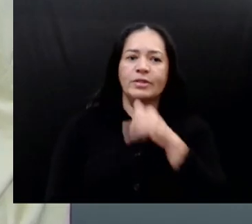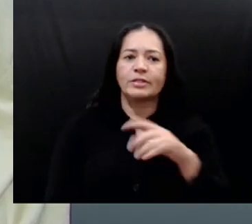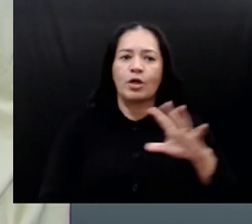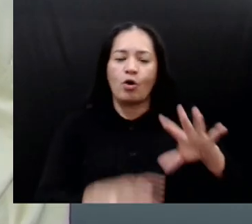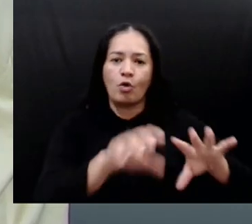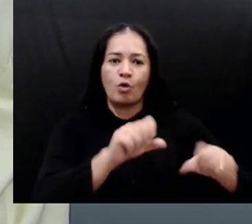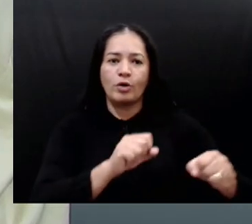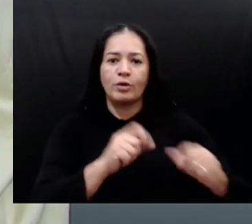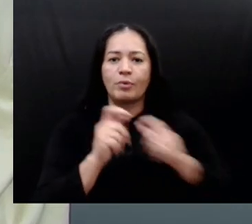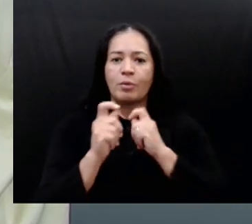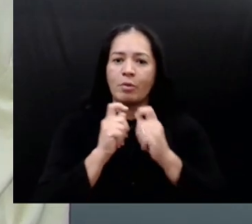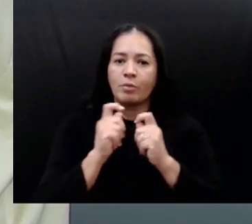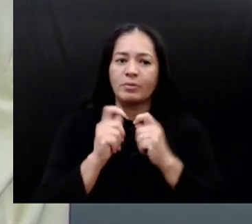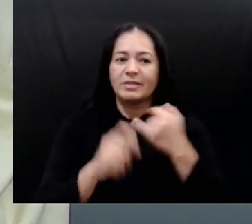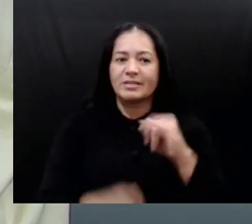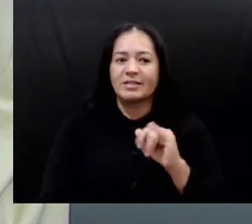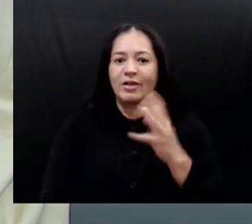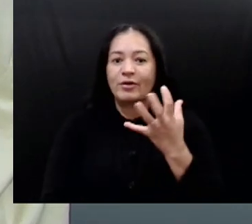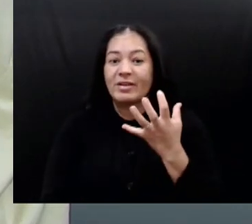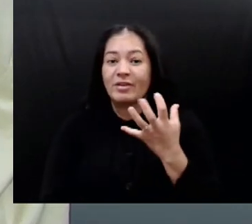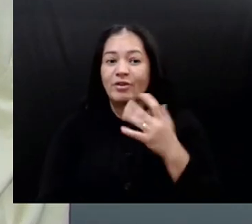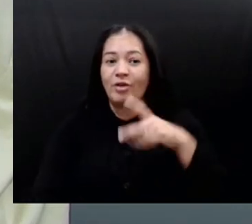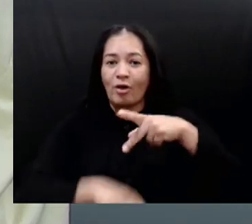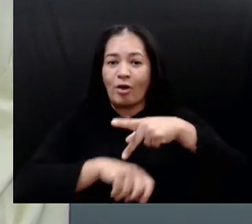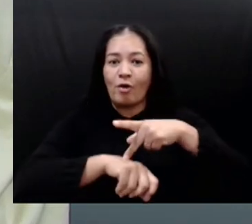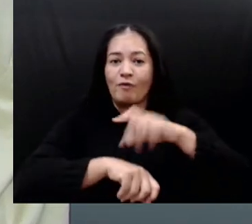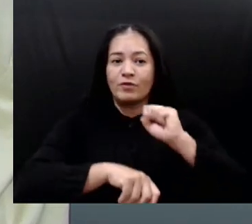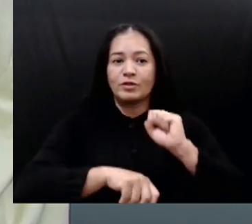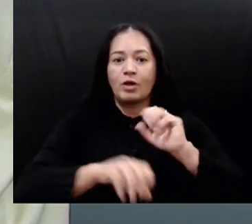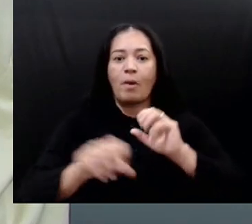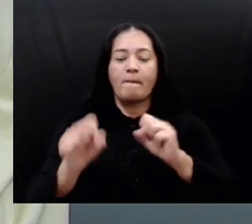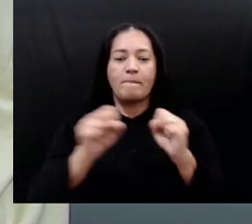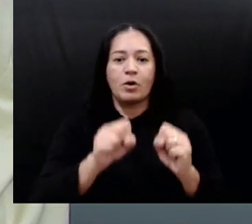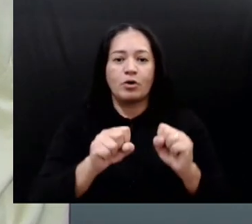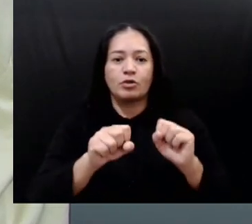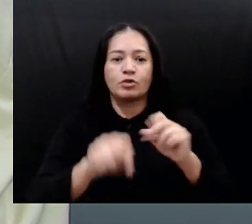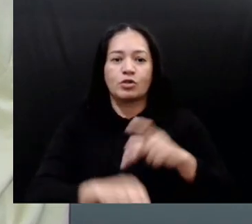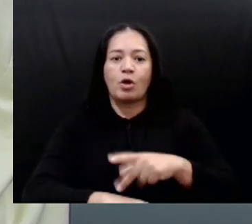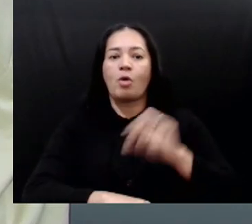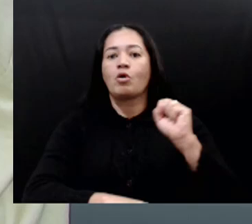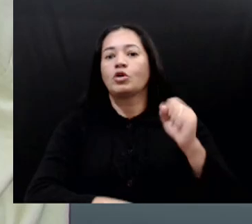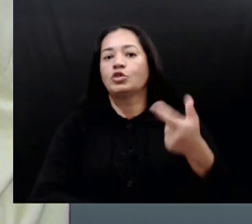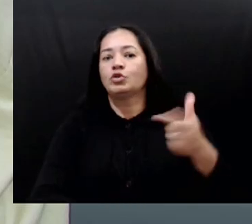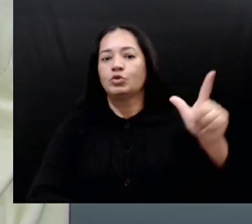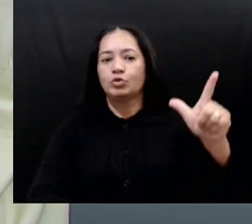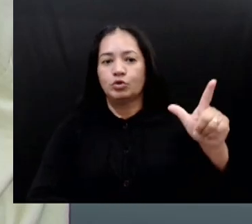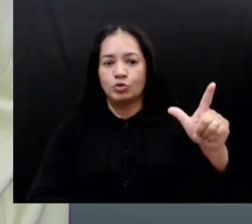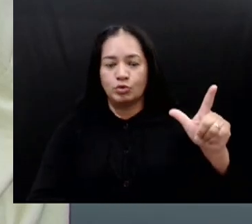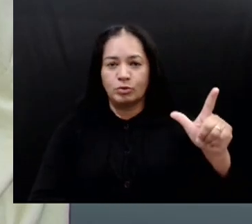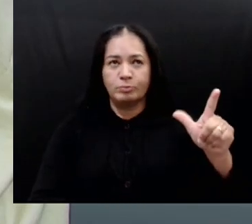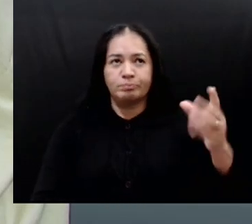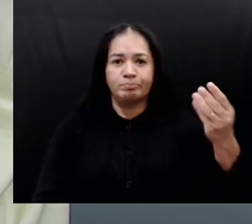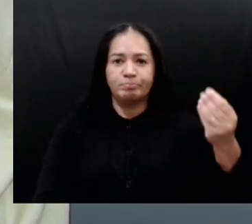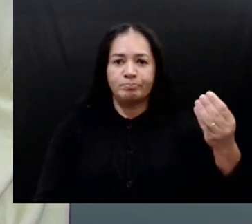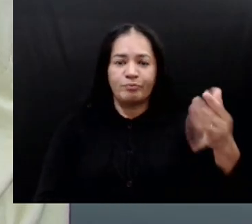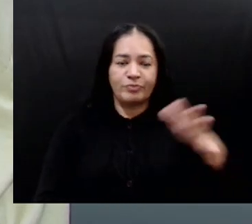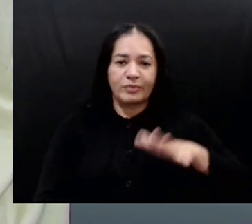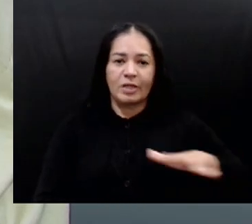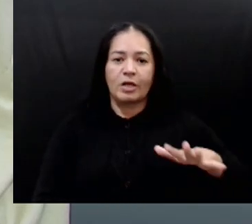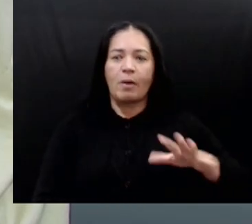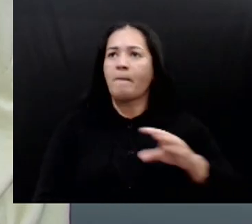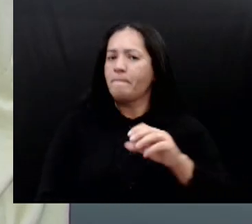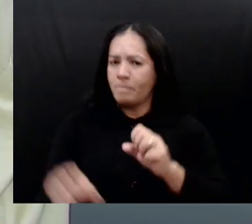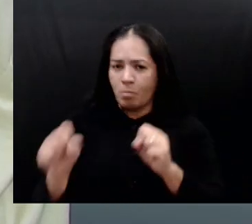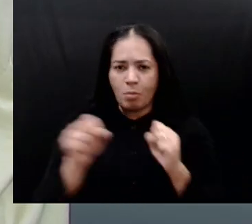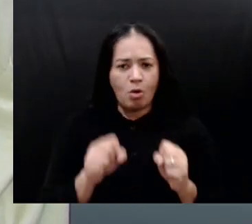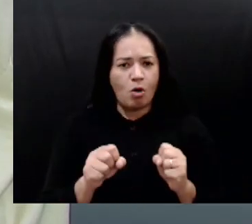Se eu quiser, eu posso fazer uma pós em outra área, por exemplo? Outra área, sim. Não há nada que impeça.